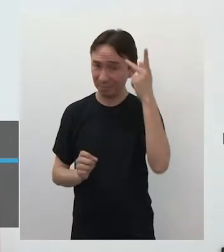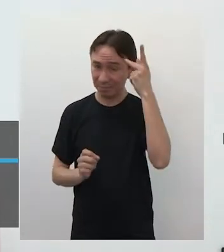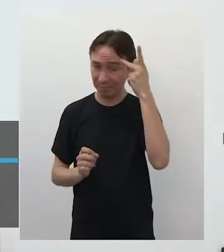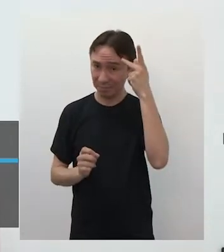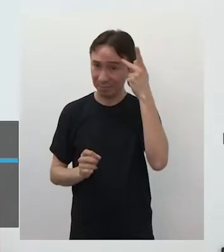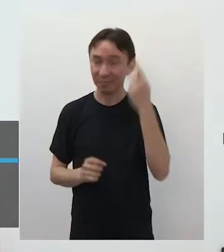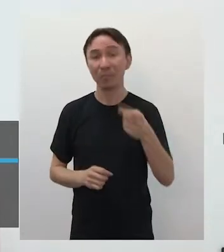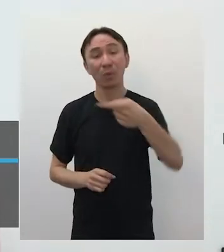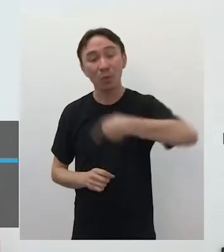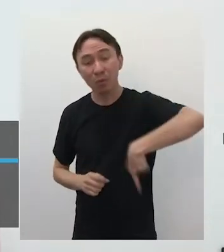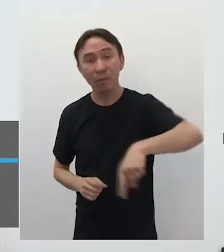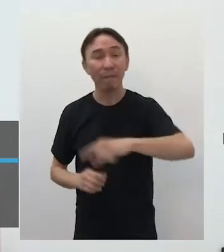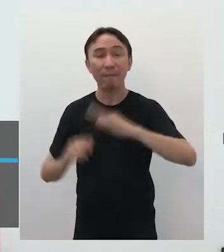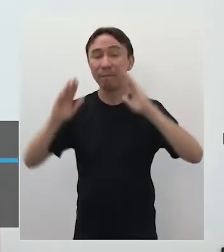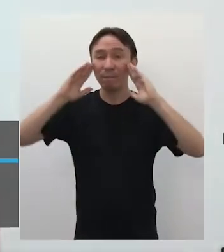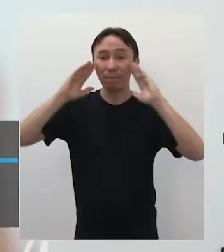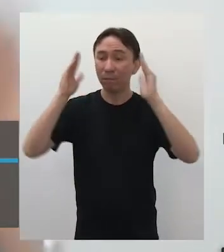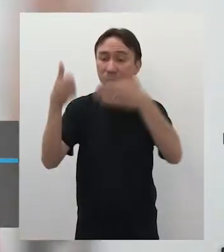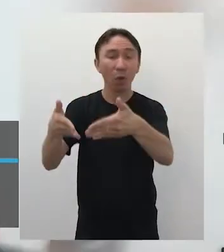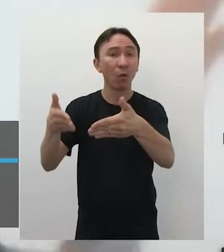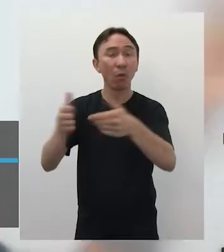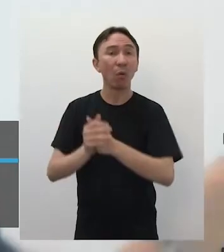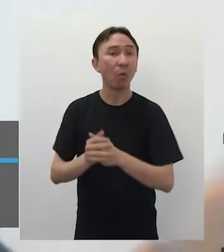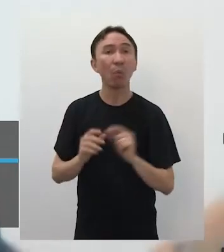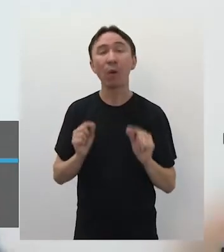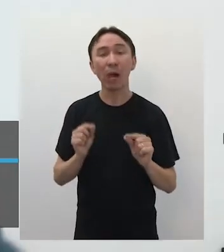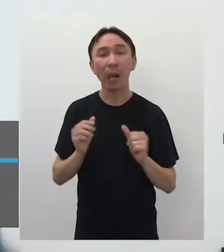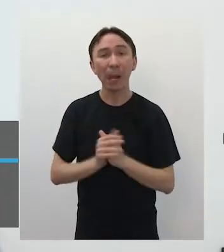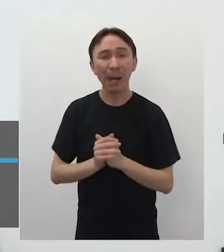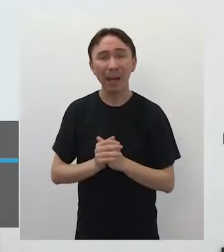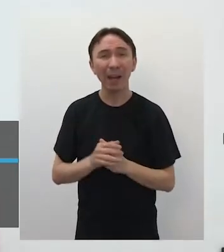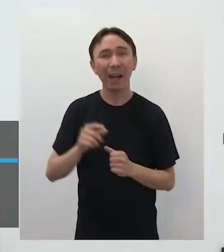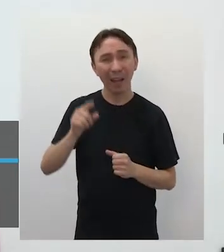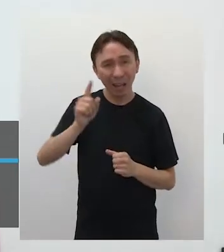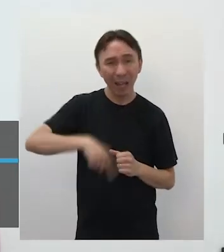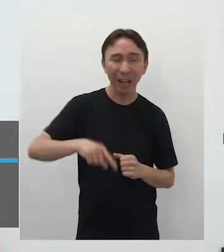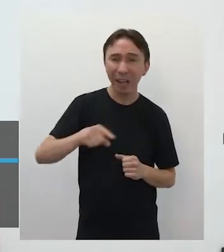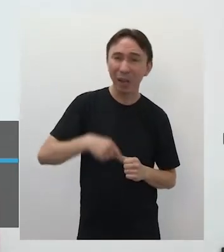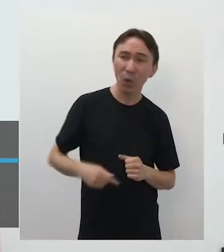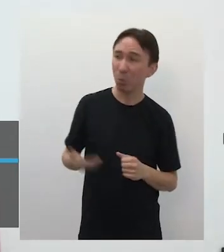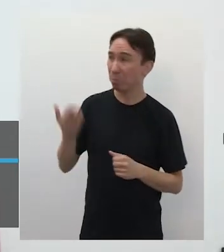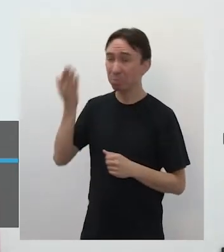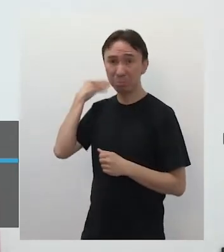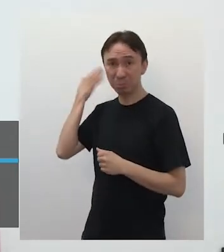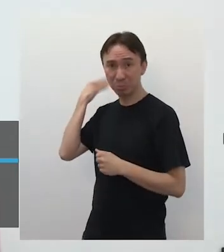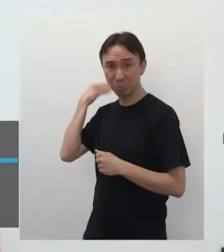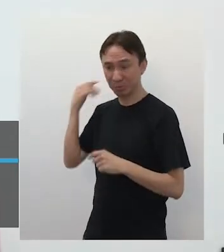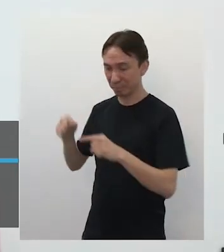Enquanto dirigentes de ensino, são inúmeras as tarefas,